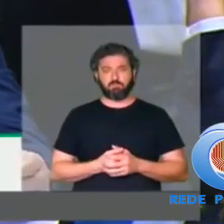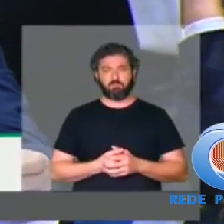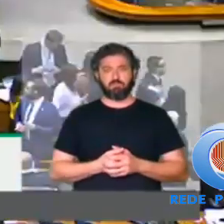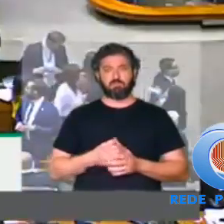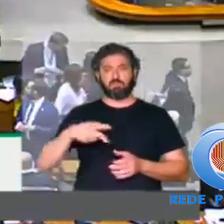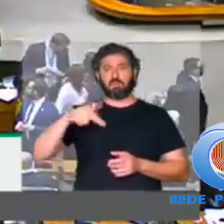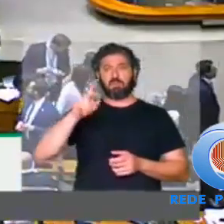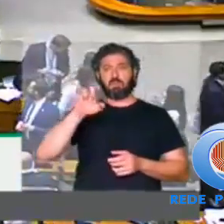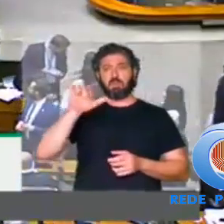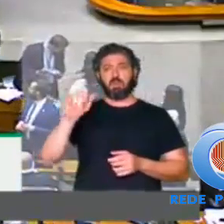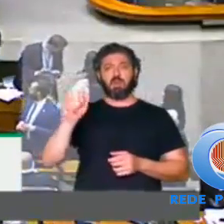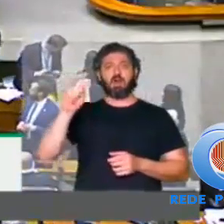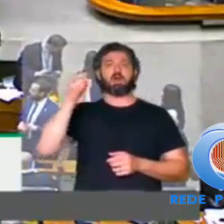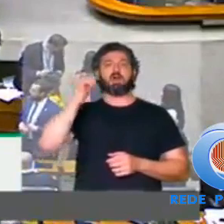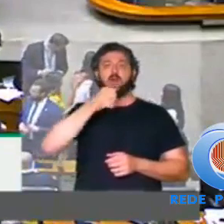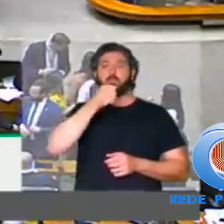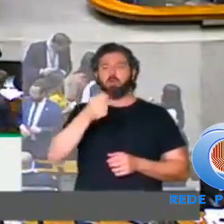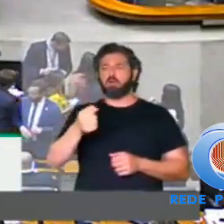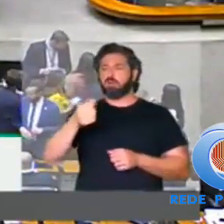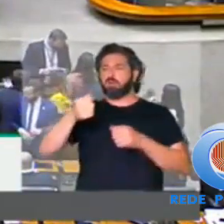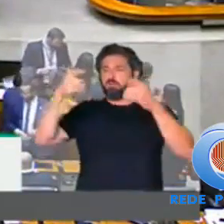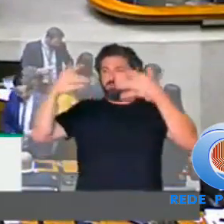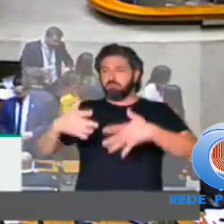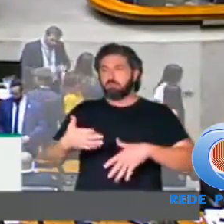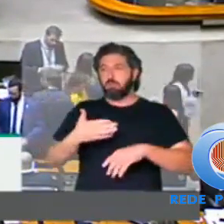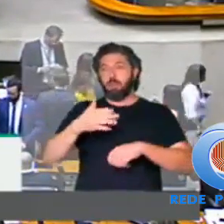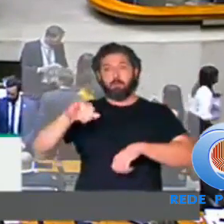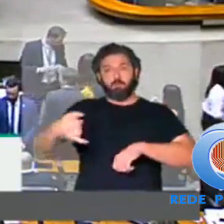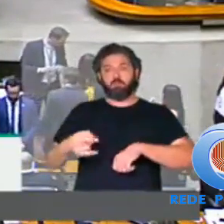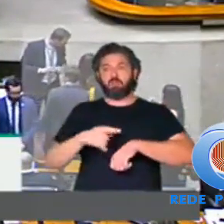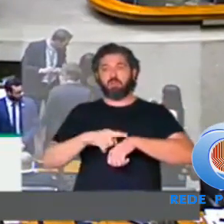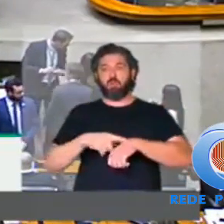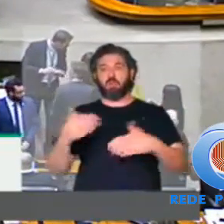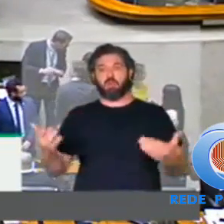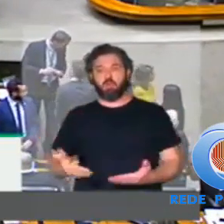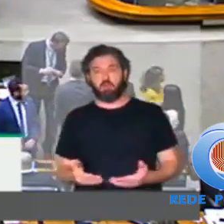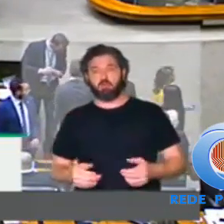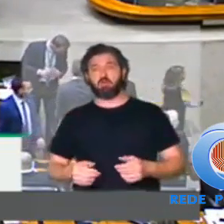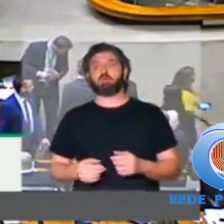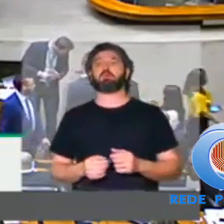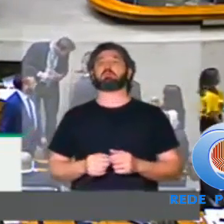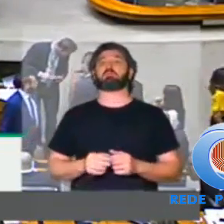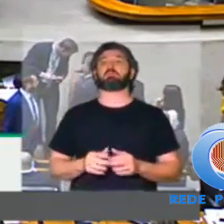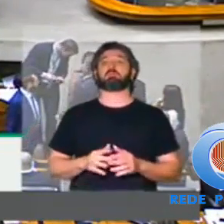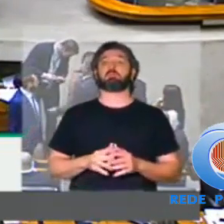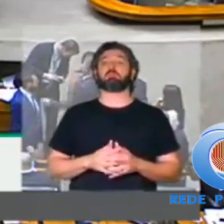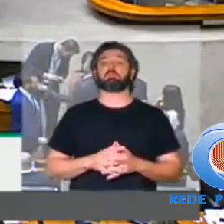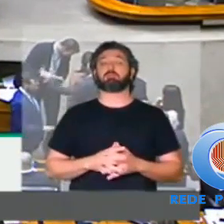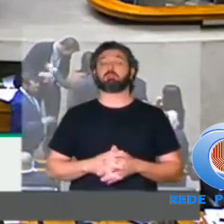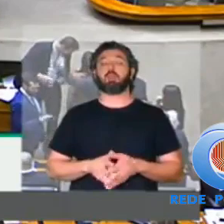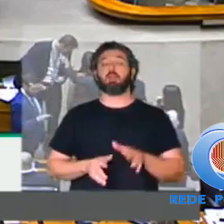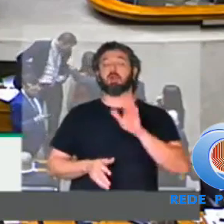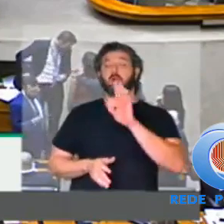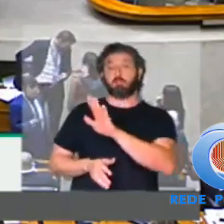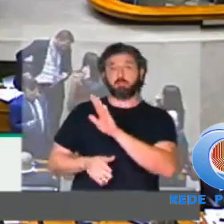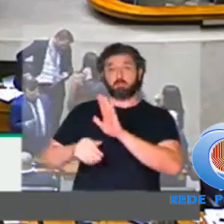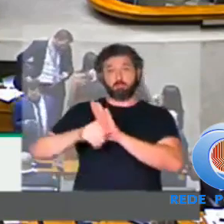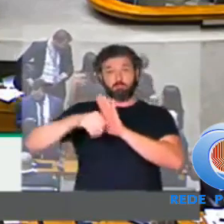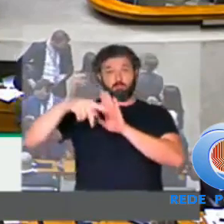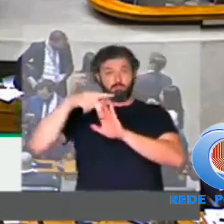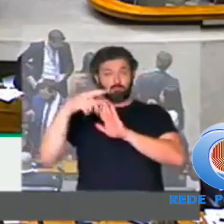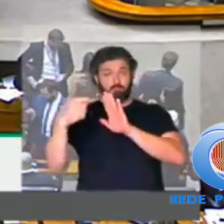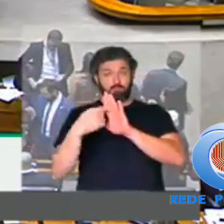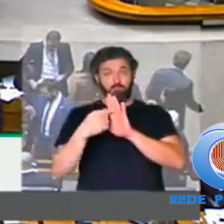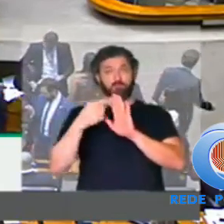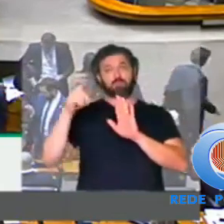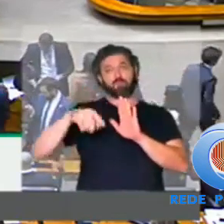Queira, vamos aproveitar essa oportunidade e trazer mais informações exatas sobre essa medida provisória para quem nos acompanha. Carlos, a medida provisória